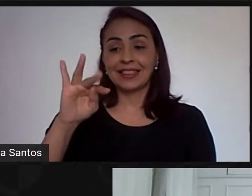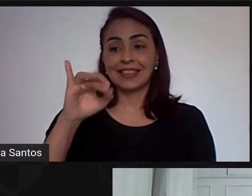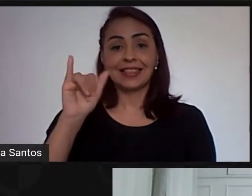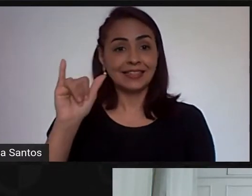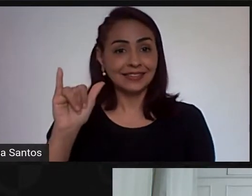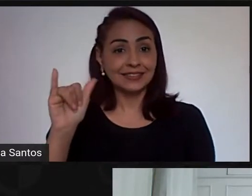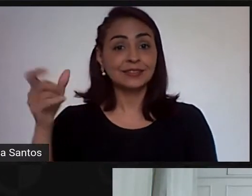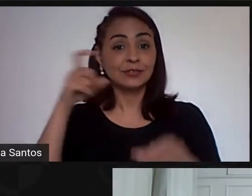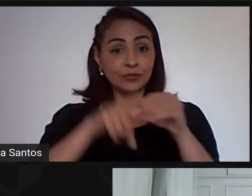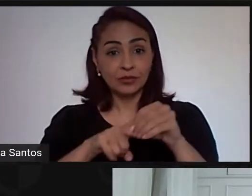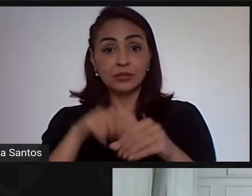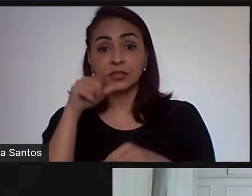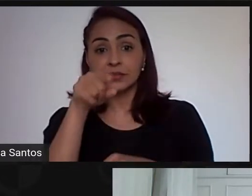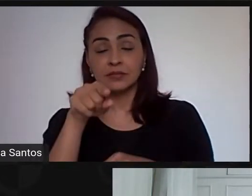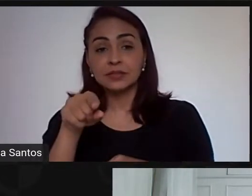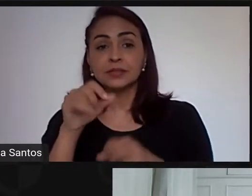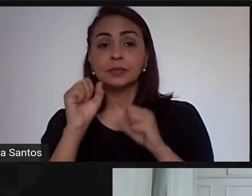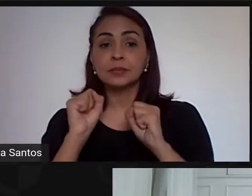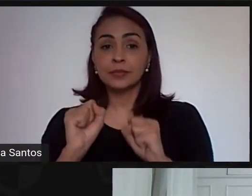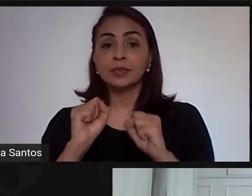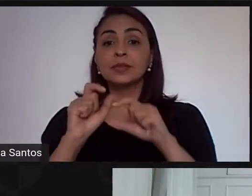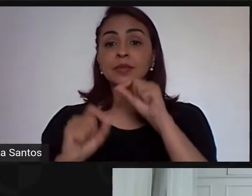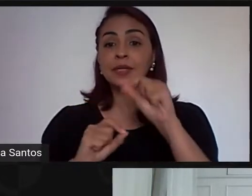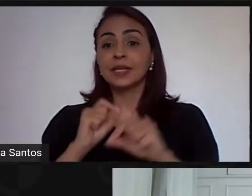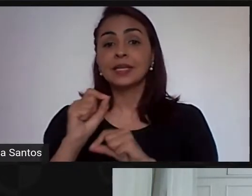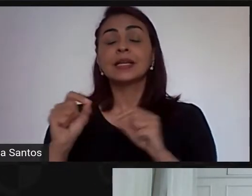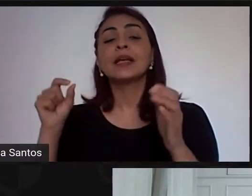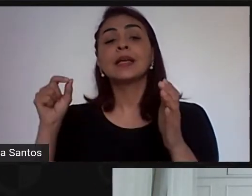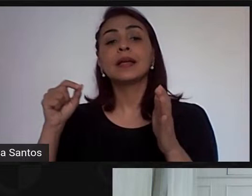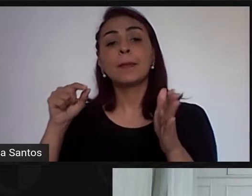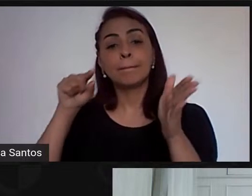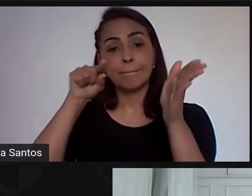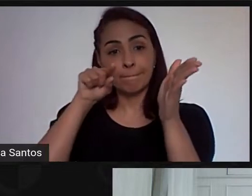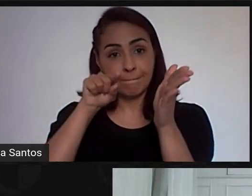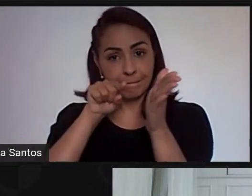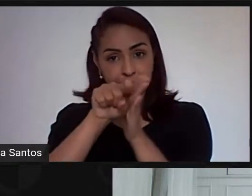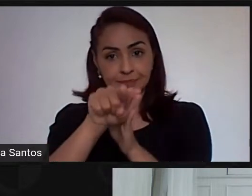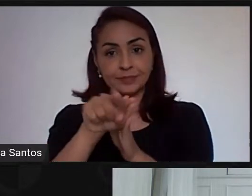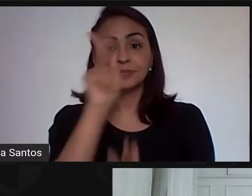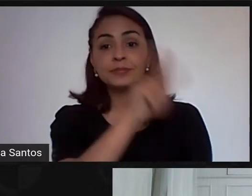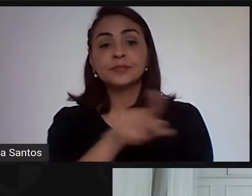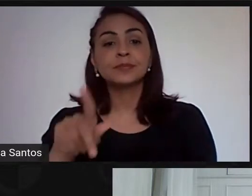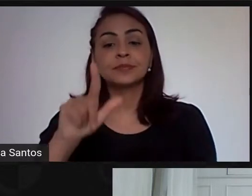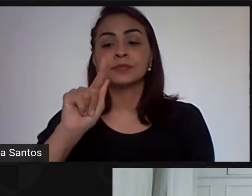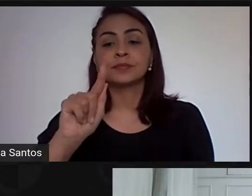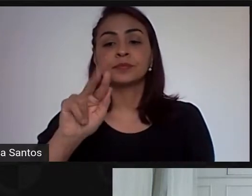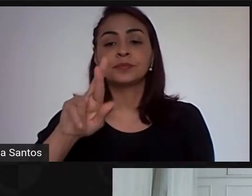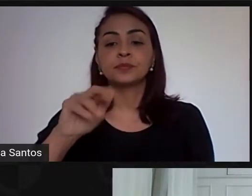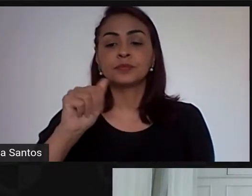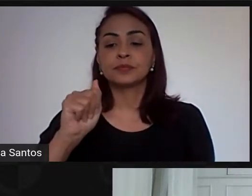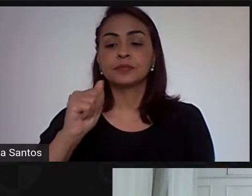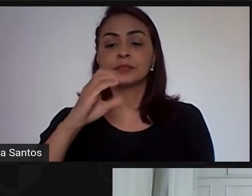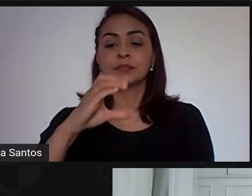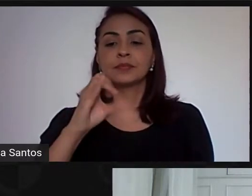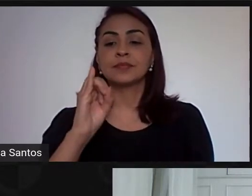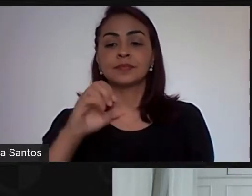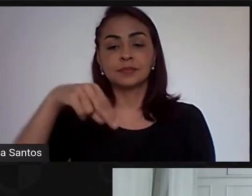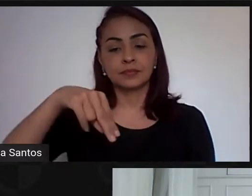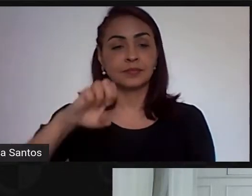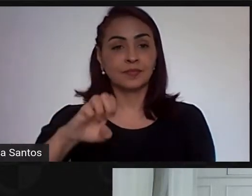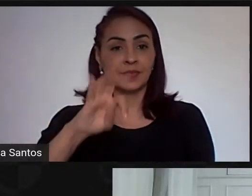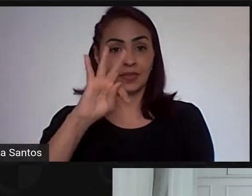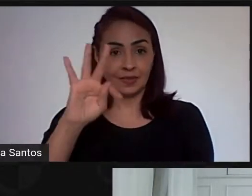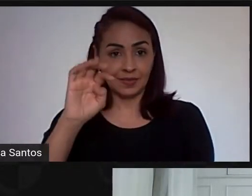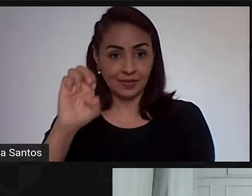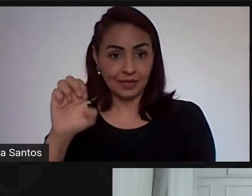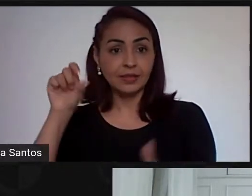conexão, a Gracinete está perguntando e é uma questão que outras pessoas estão curiosas. Primeira coisa,